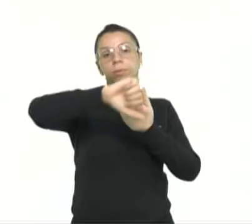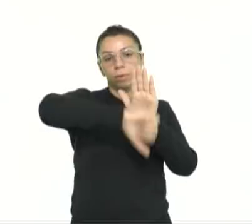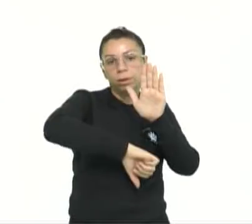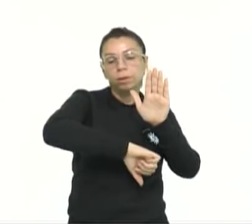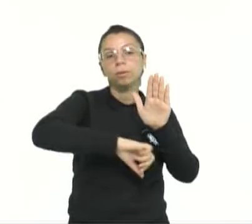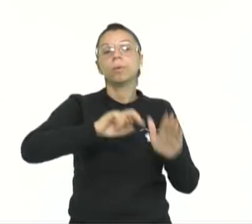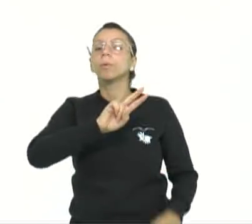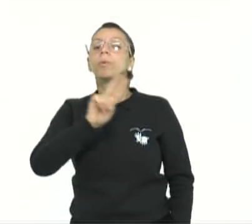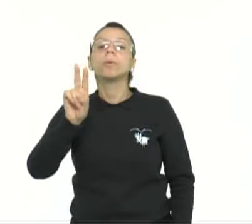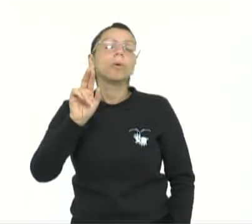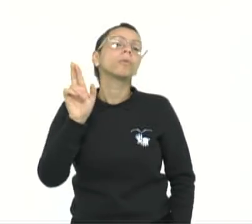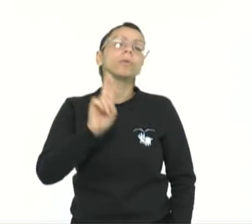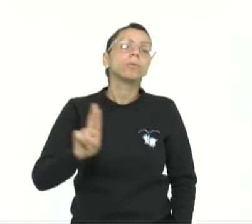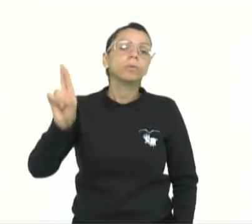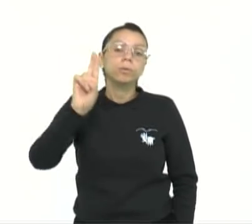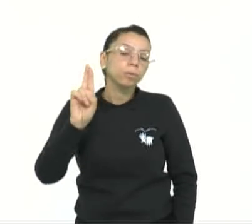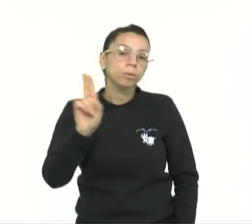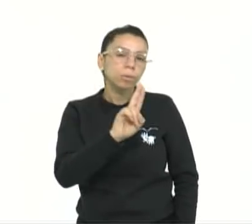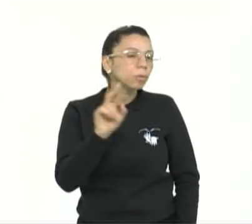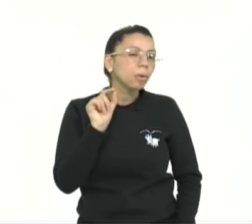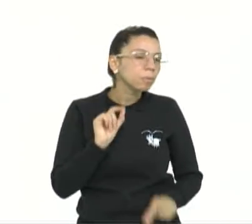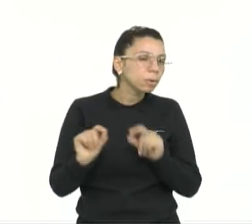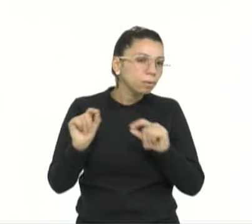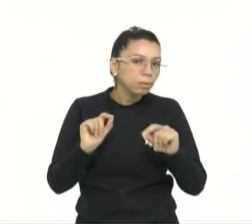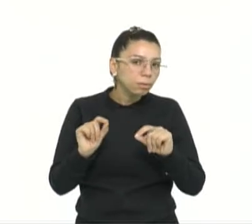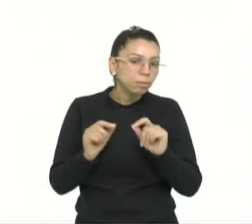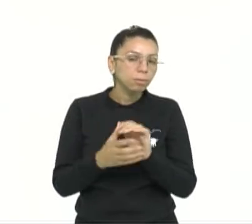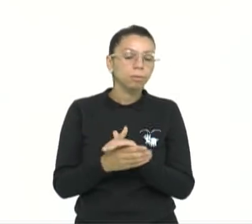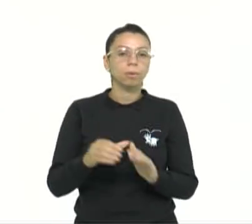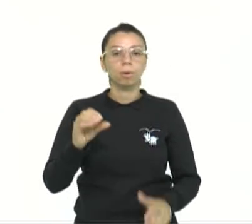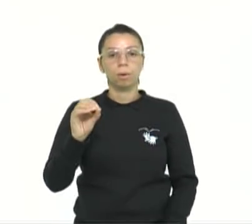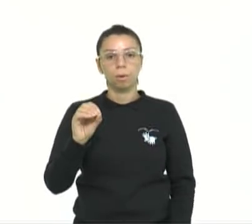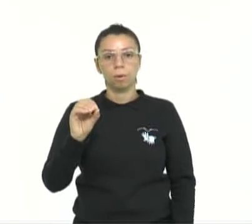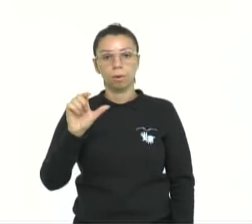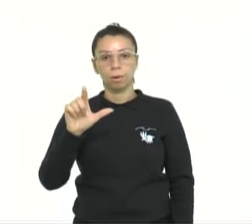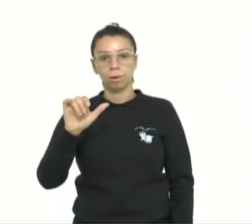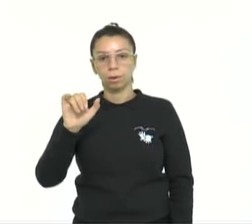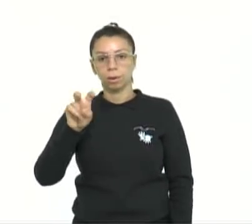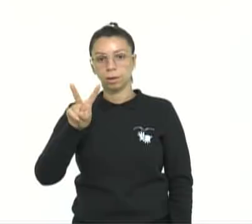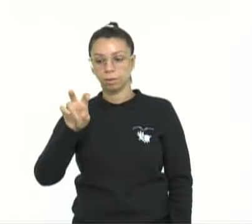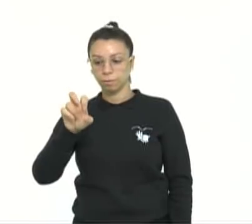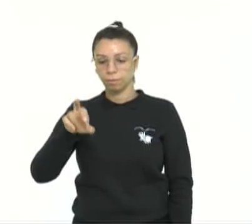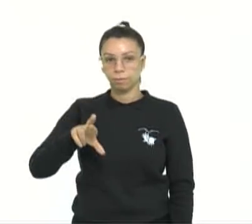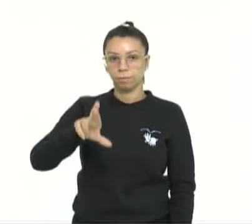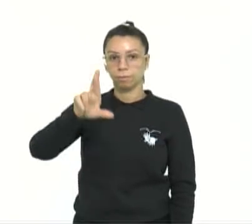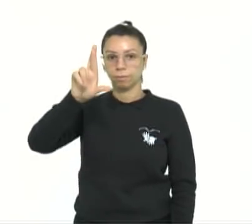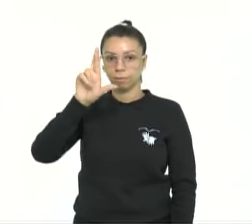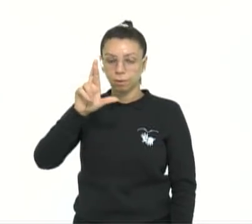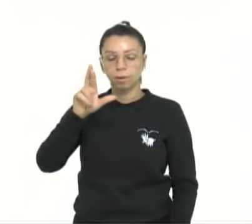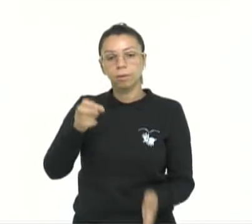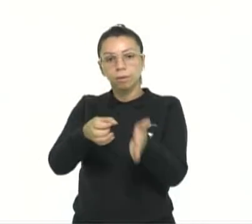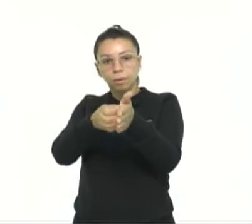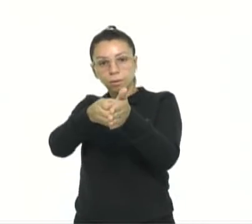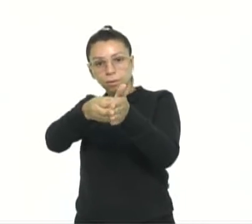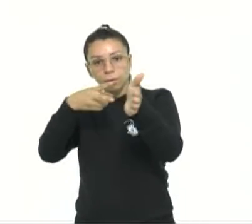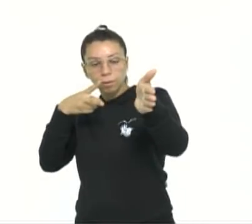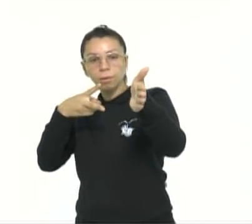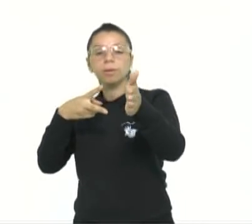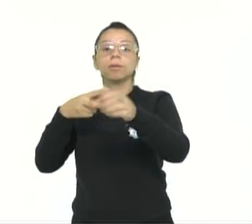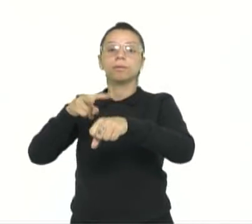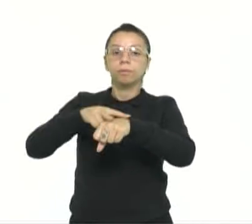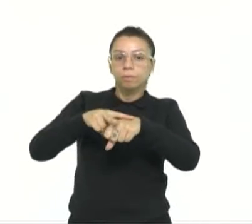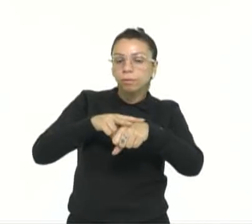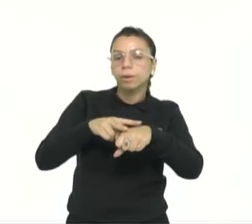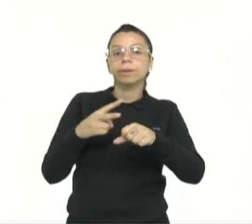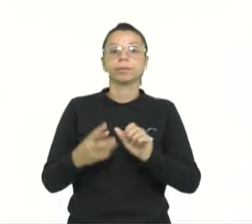diz, certo? Como é o nome dele mesmo? Oliver Queen. Olha lá, então Arqueiro Verde é o nome que ele usa quando ele está